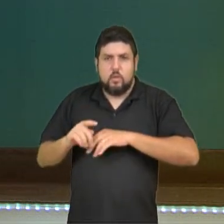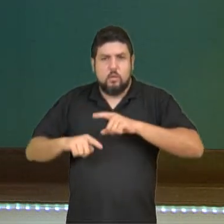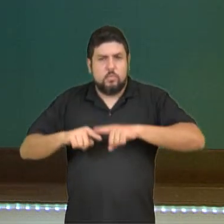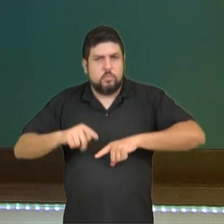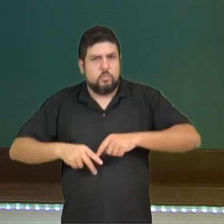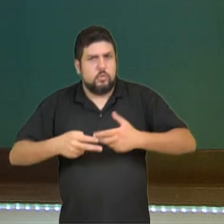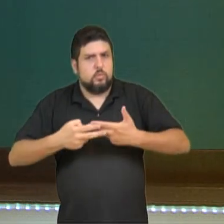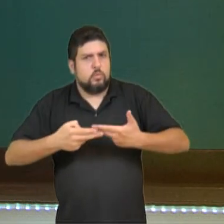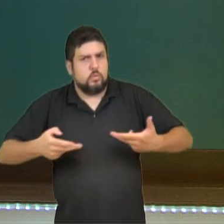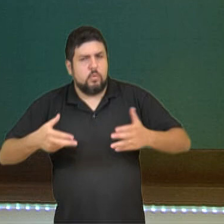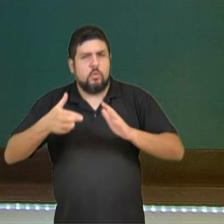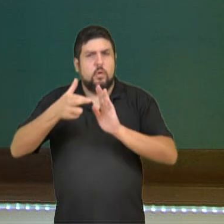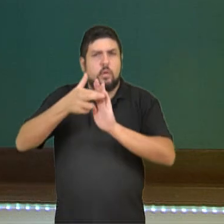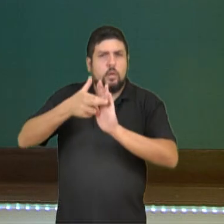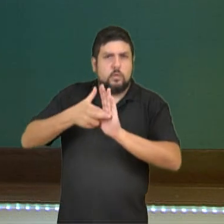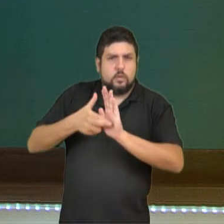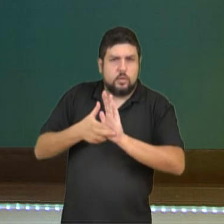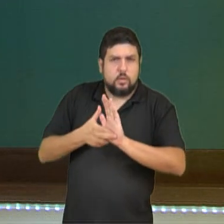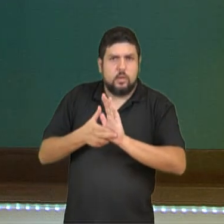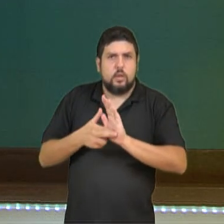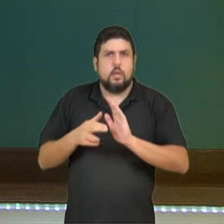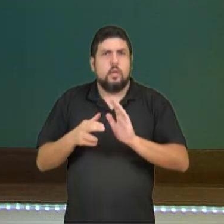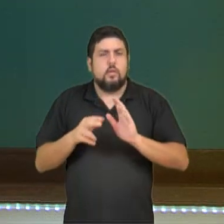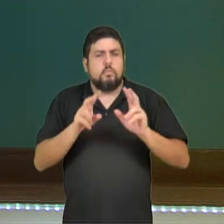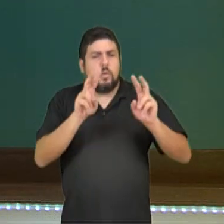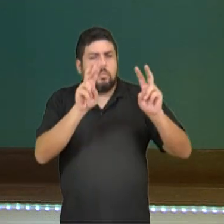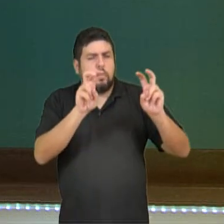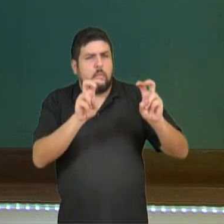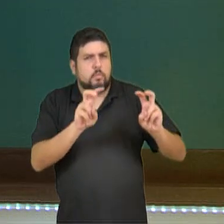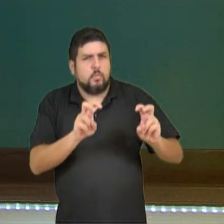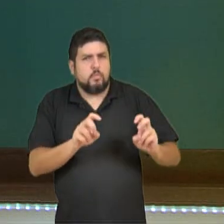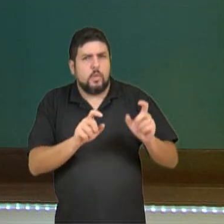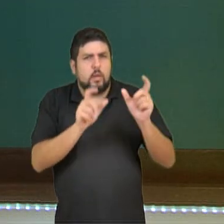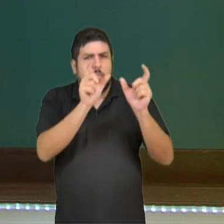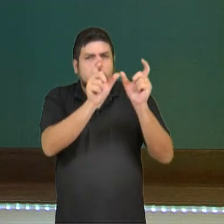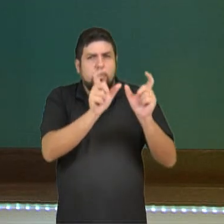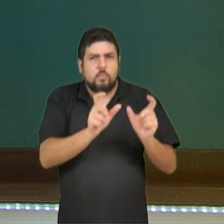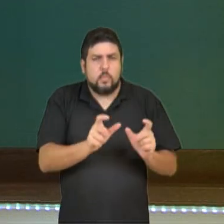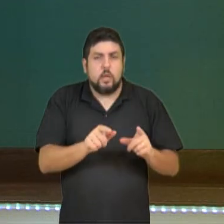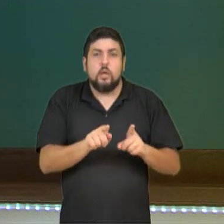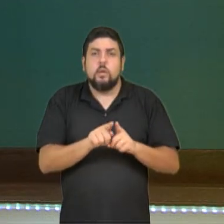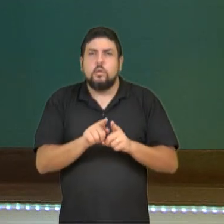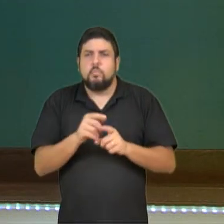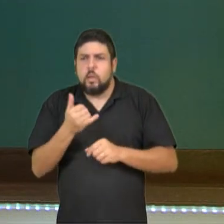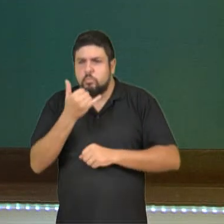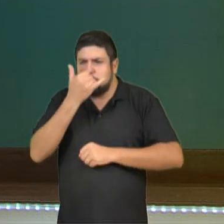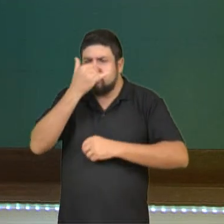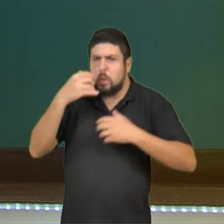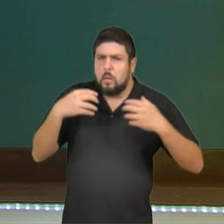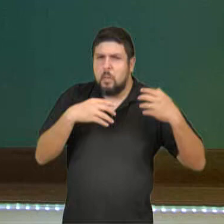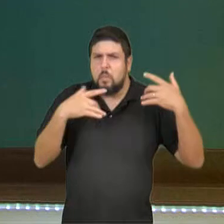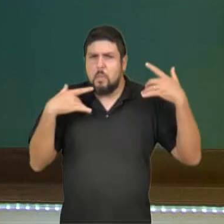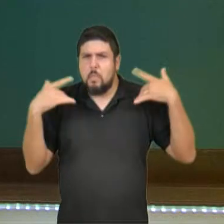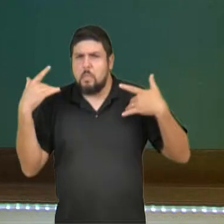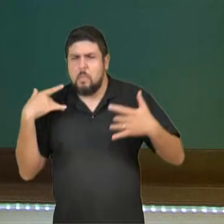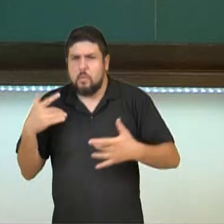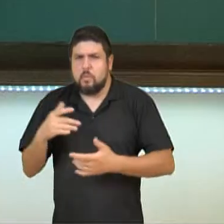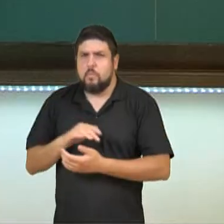as regras, os termos, as lesões que podem causar dentro desse esporte e algumas